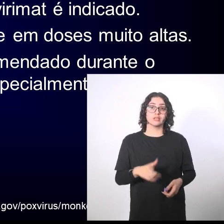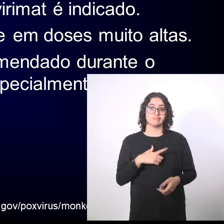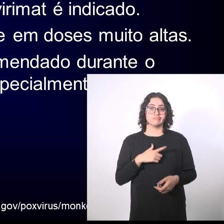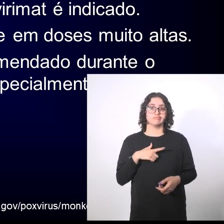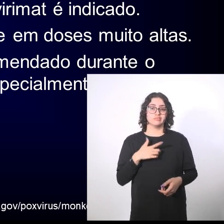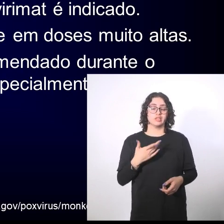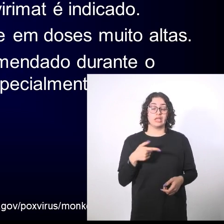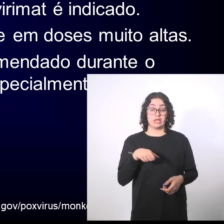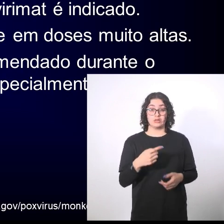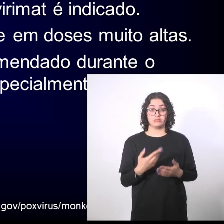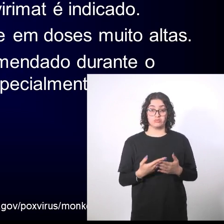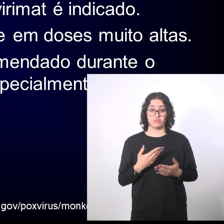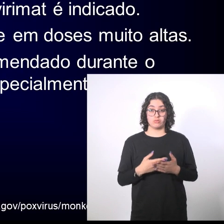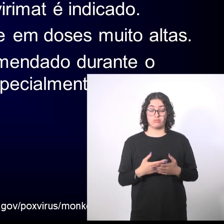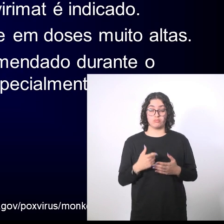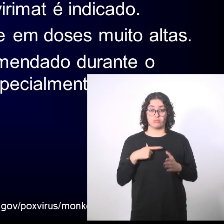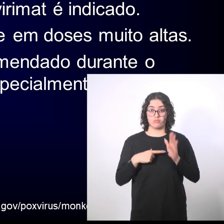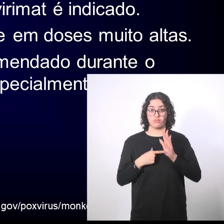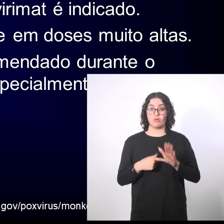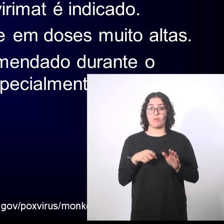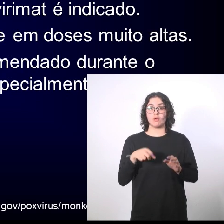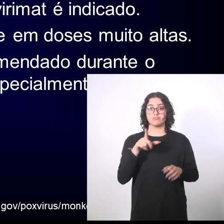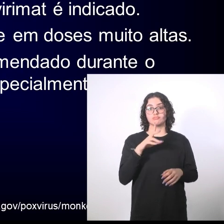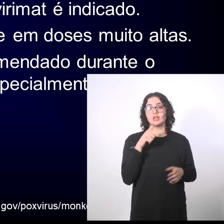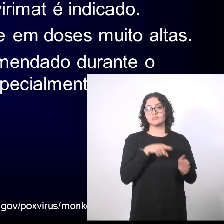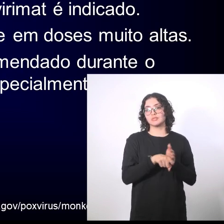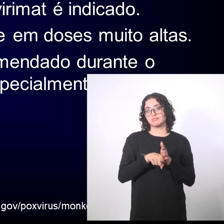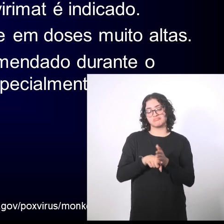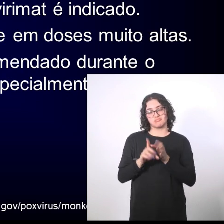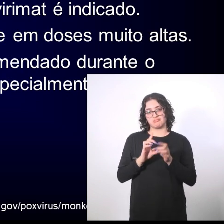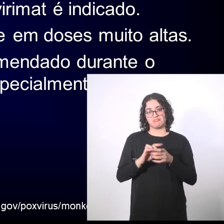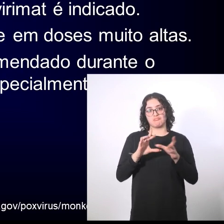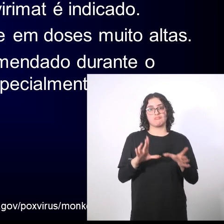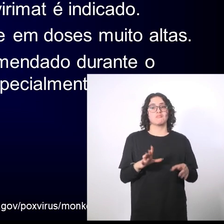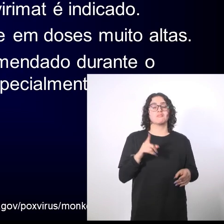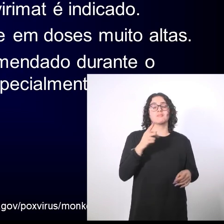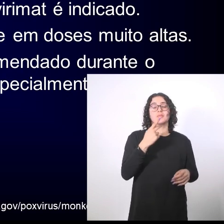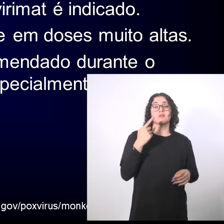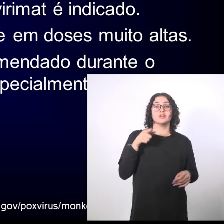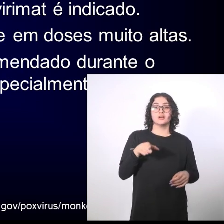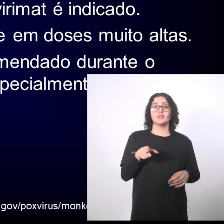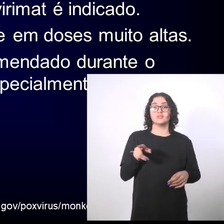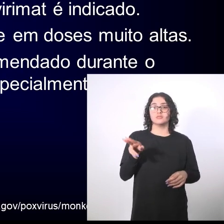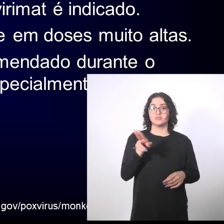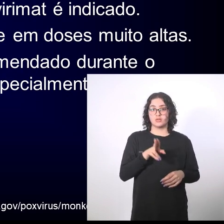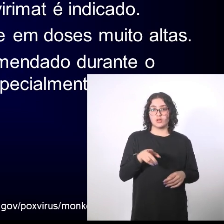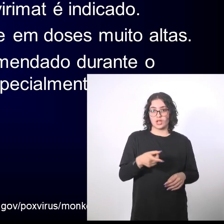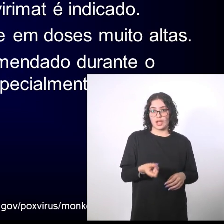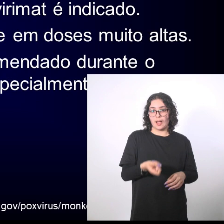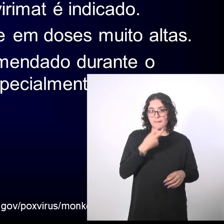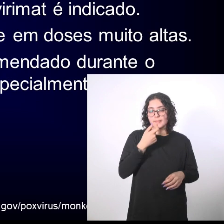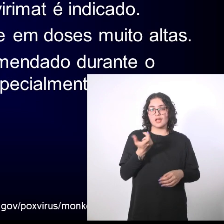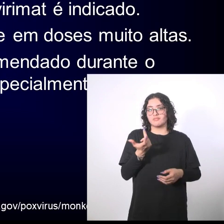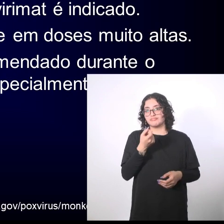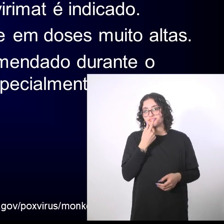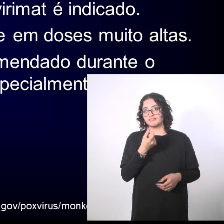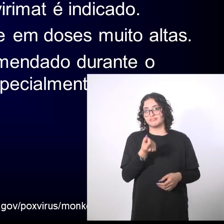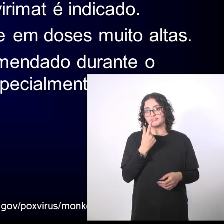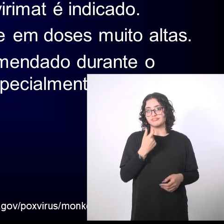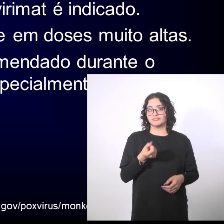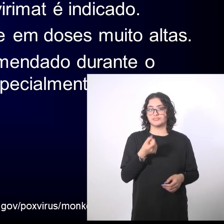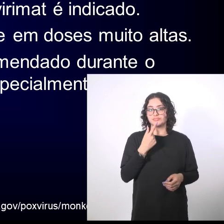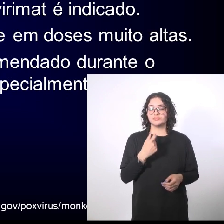estudo que está dentro dessa referência aí que vocês podem buscar, os que fizeram uso do tecovirimat, né, nesse